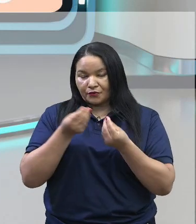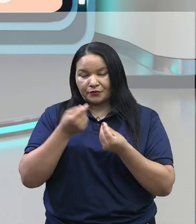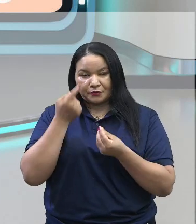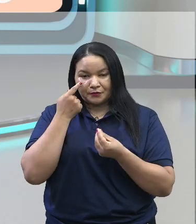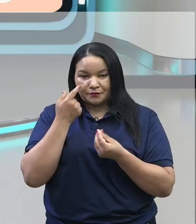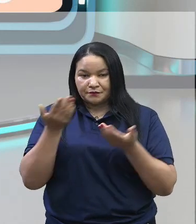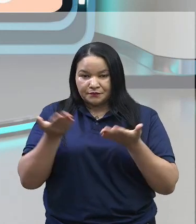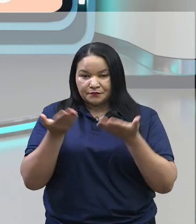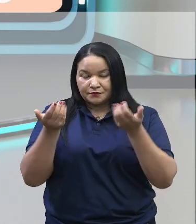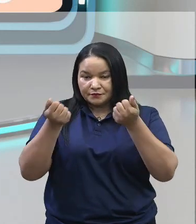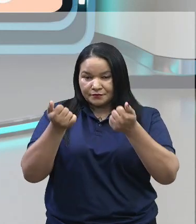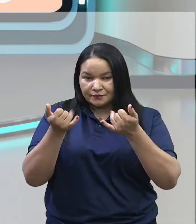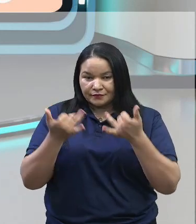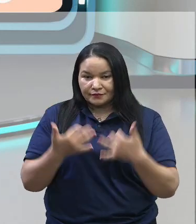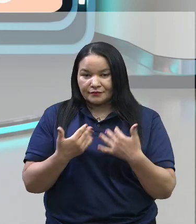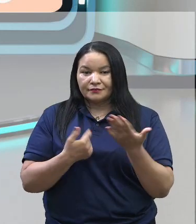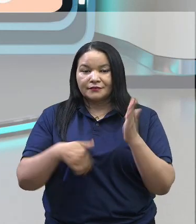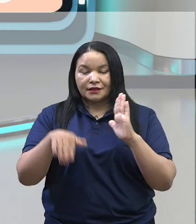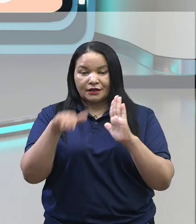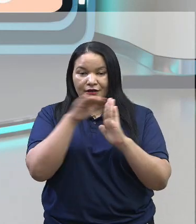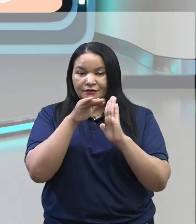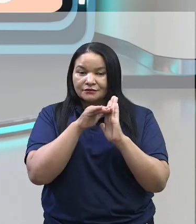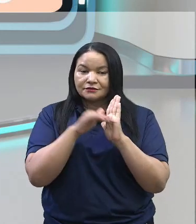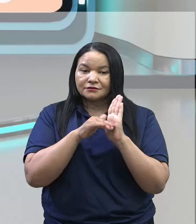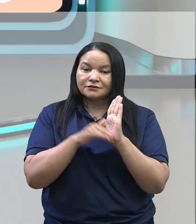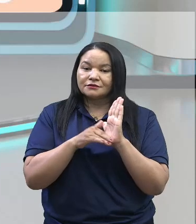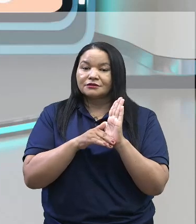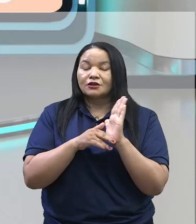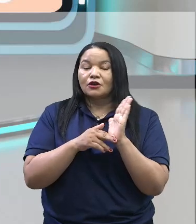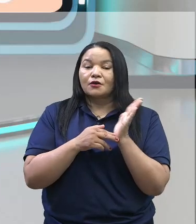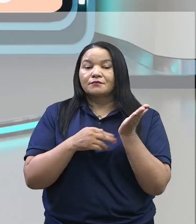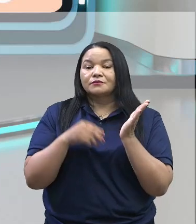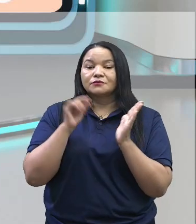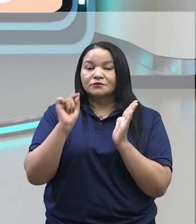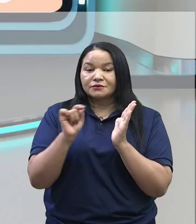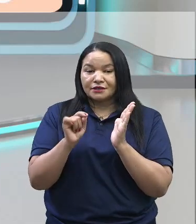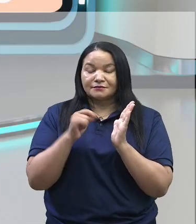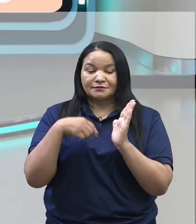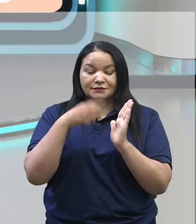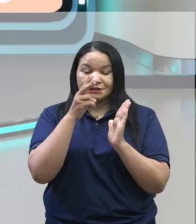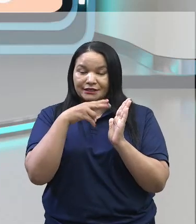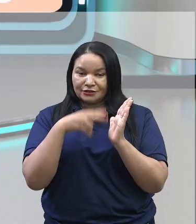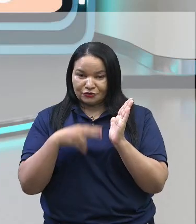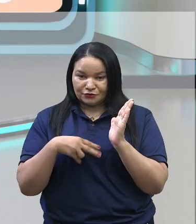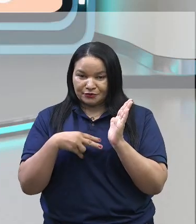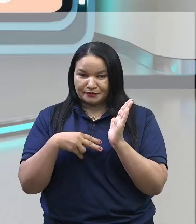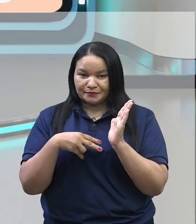comentar agora uma lista de um roteiro de leitura.